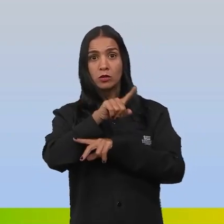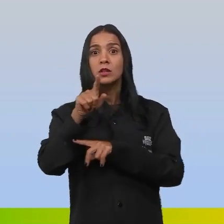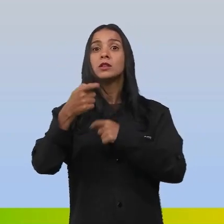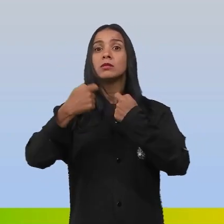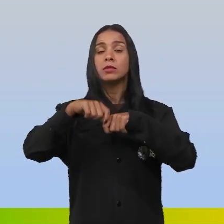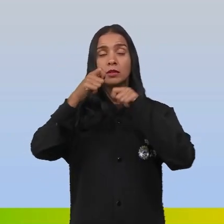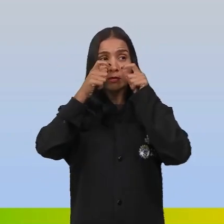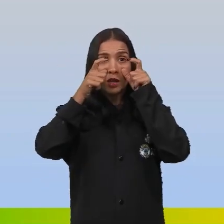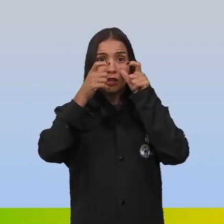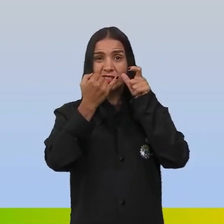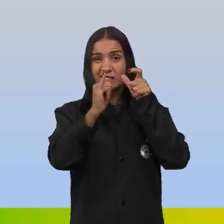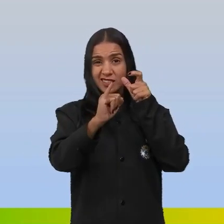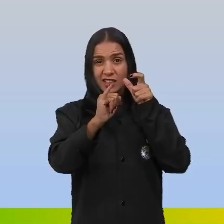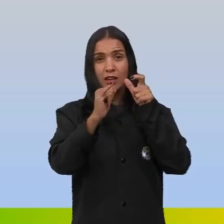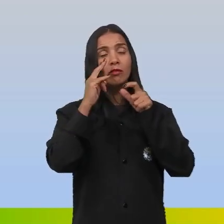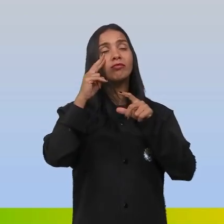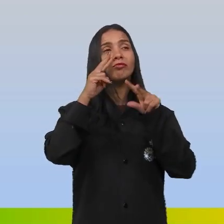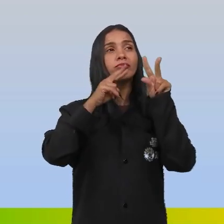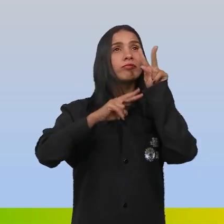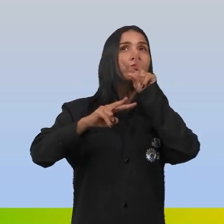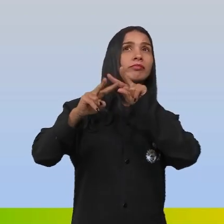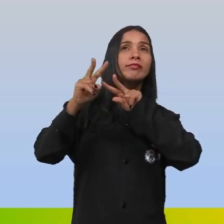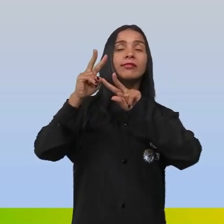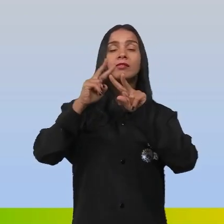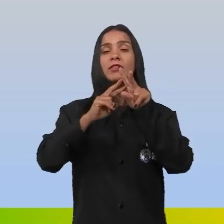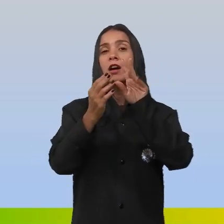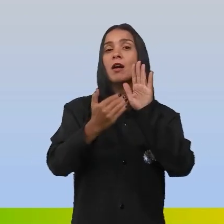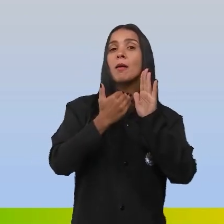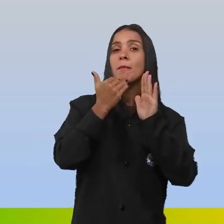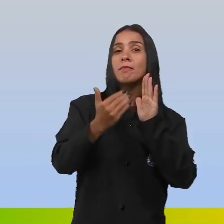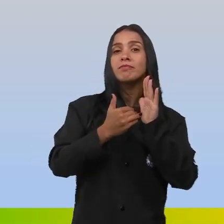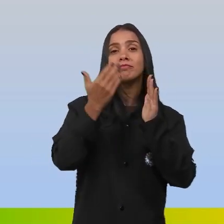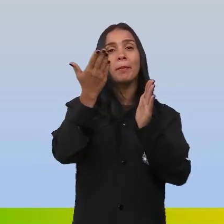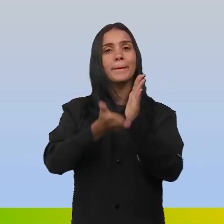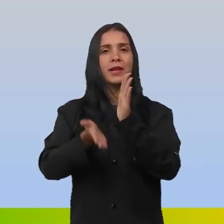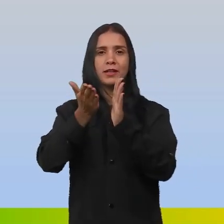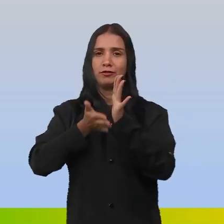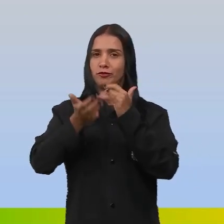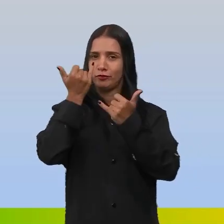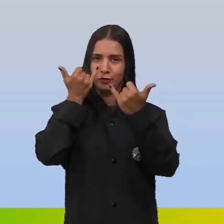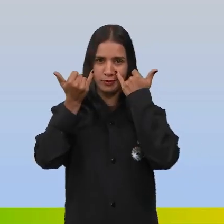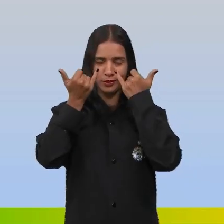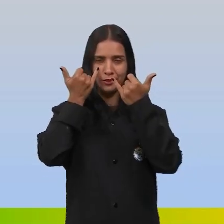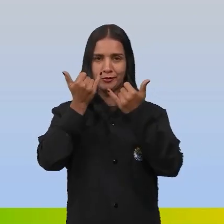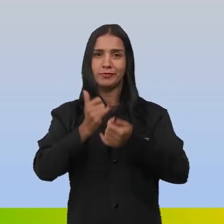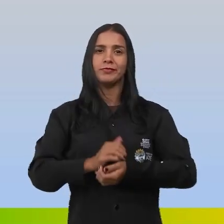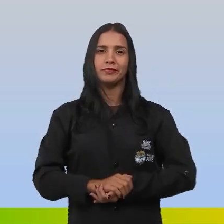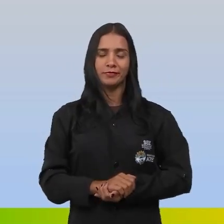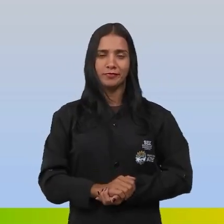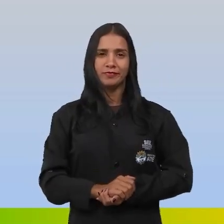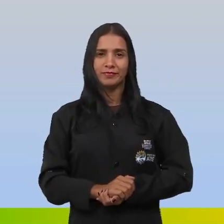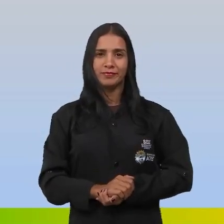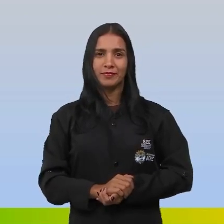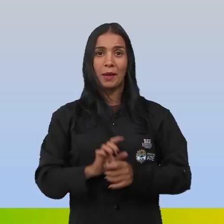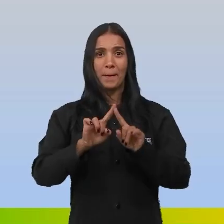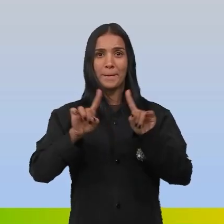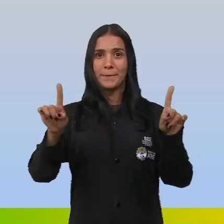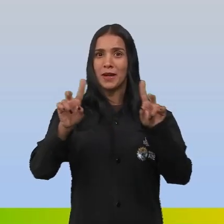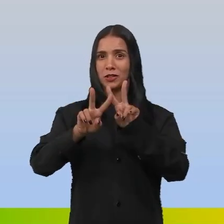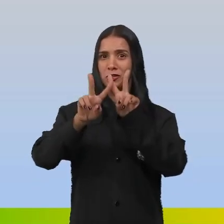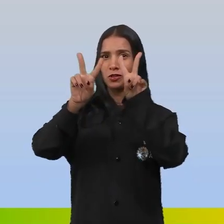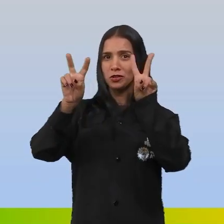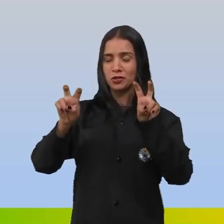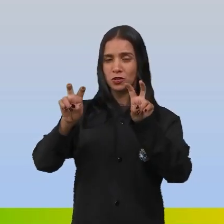isso, você pode perder uma parte da história que está sendo contada. Agora, quando a gente fala de improvisação e